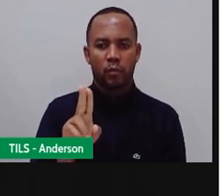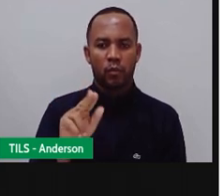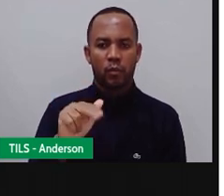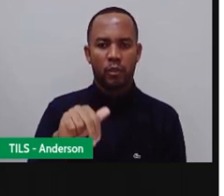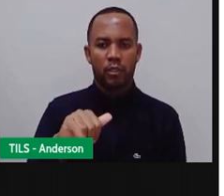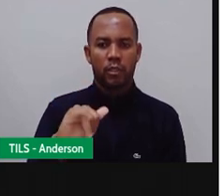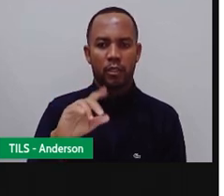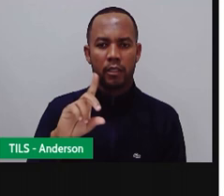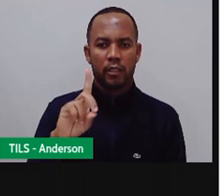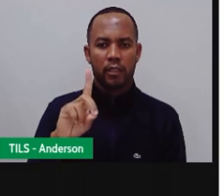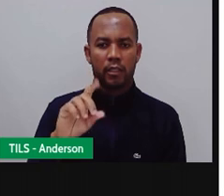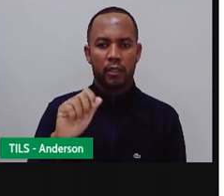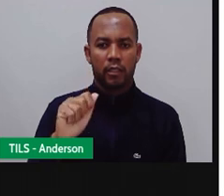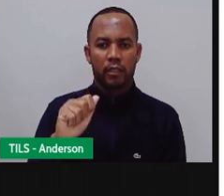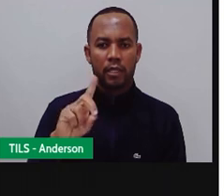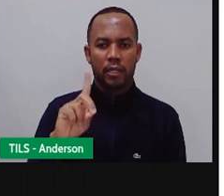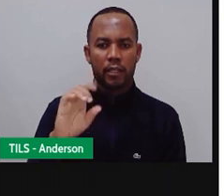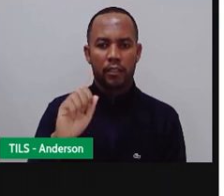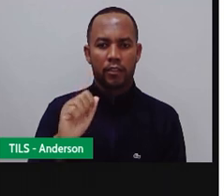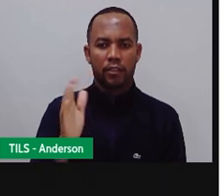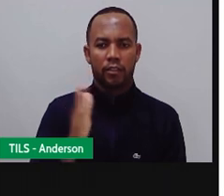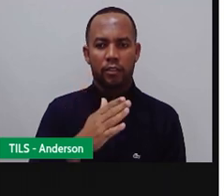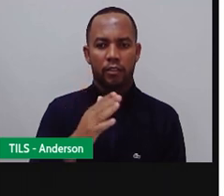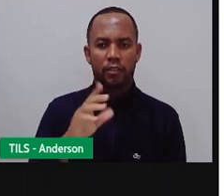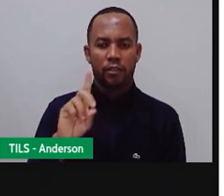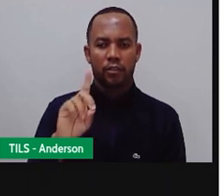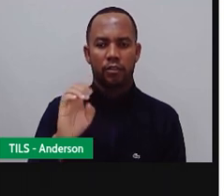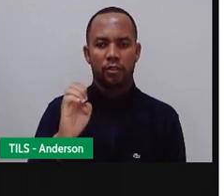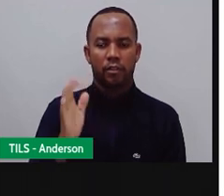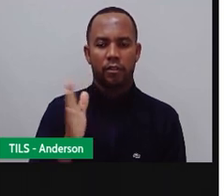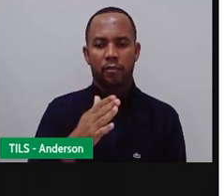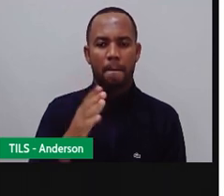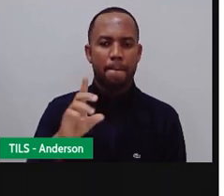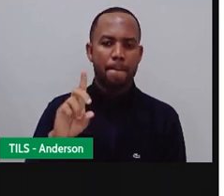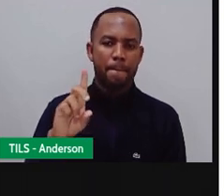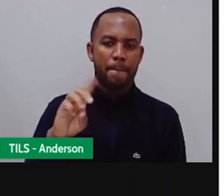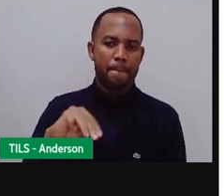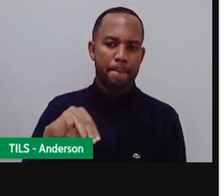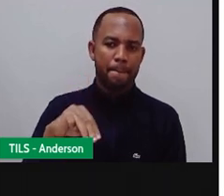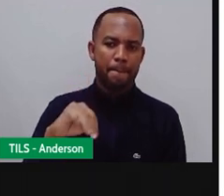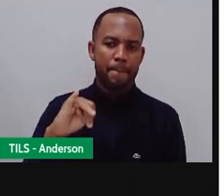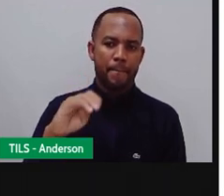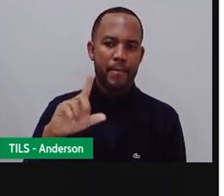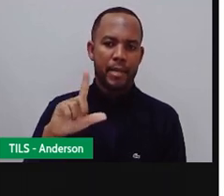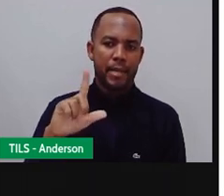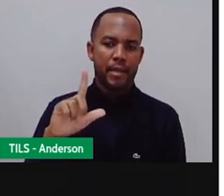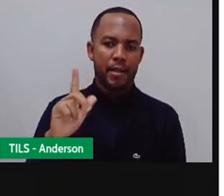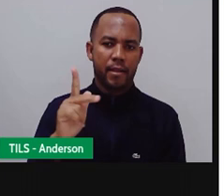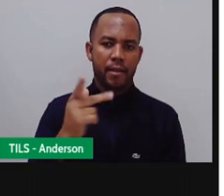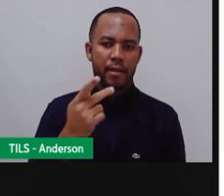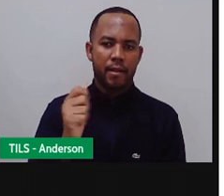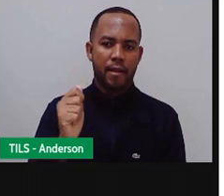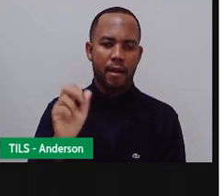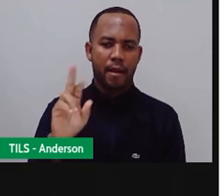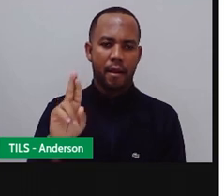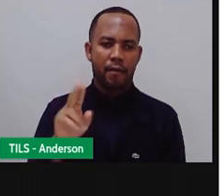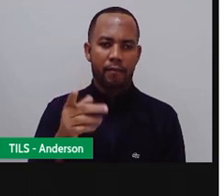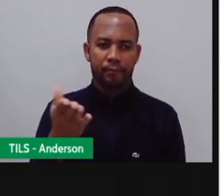valor posicional aí de o que de mim milhar Então olha o